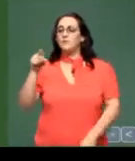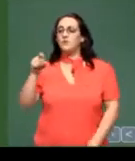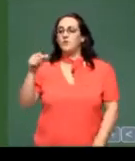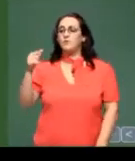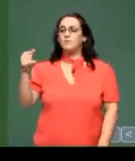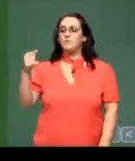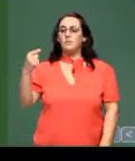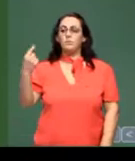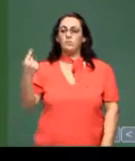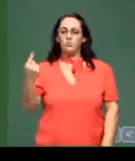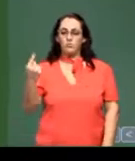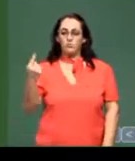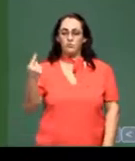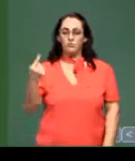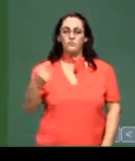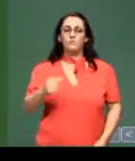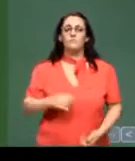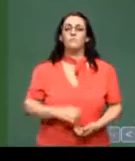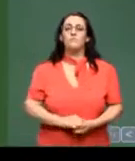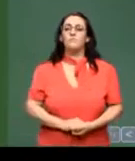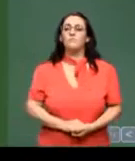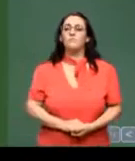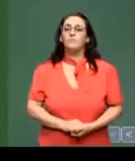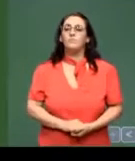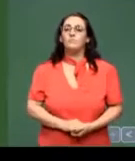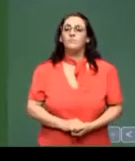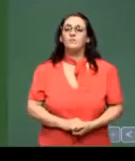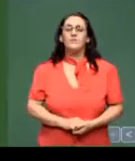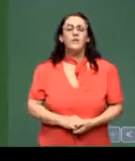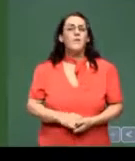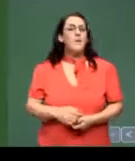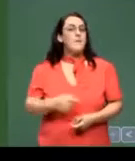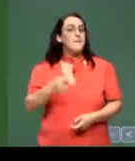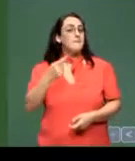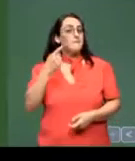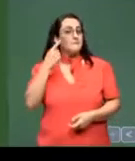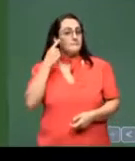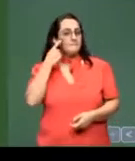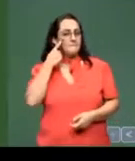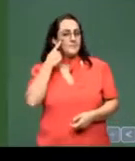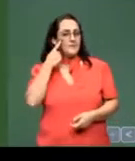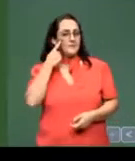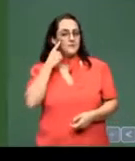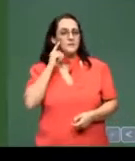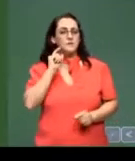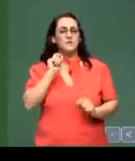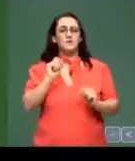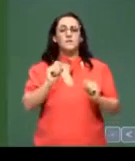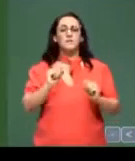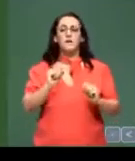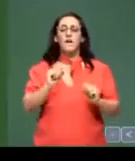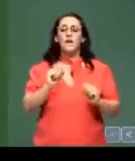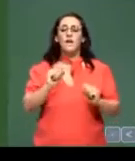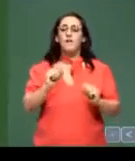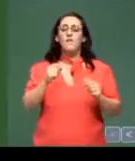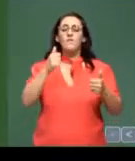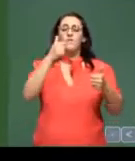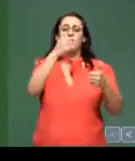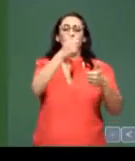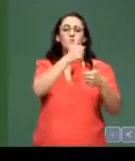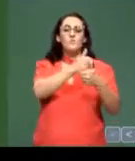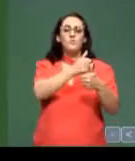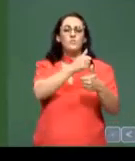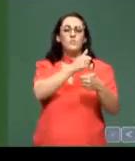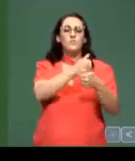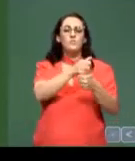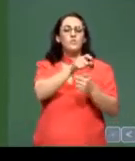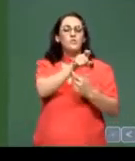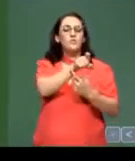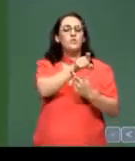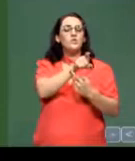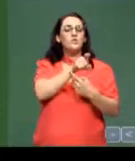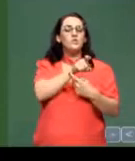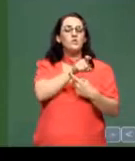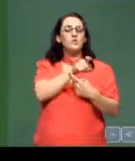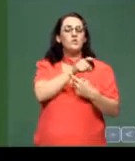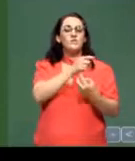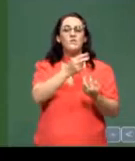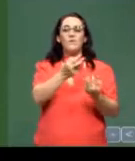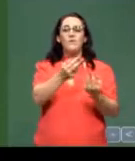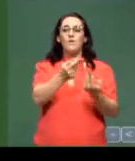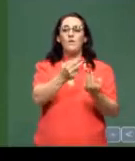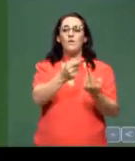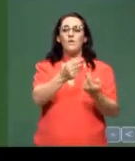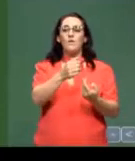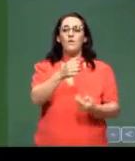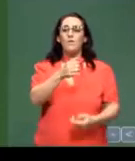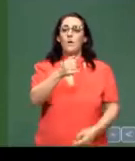E digamos, né, que nós queiramos substituir nesta expressão o valor x igual a menos 2.